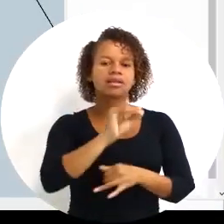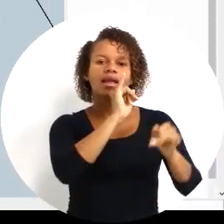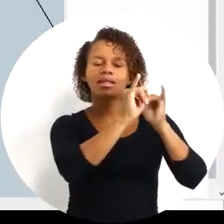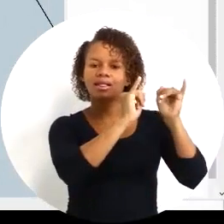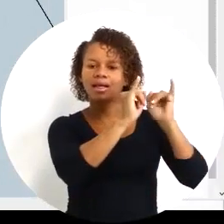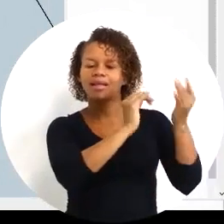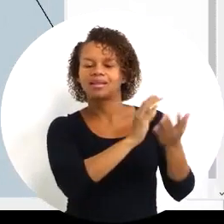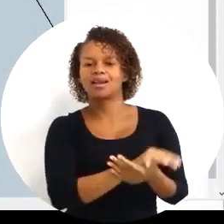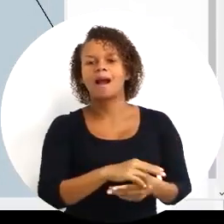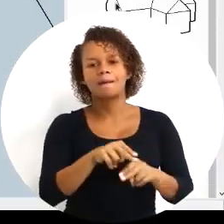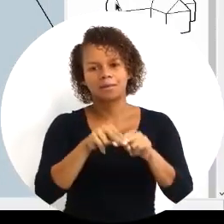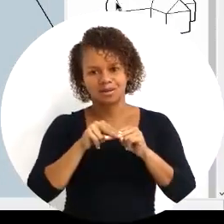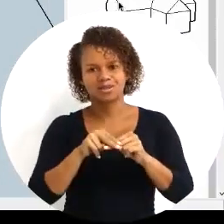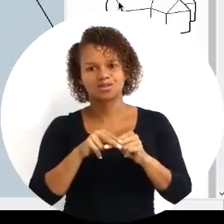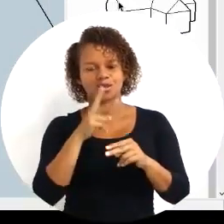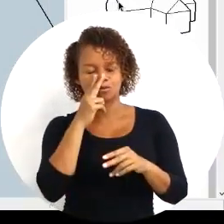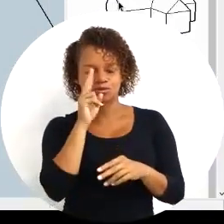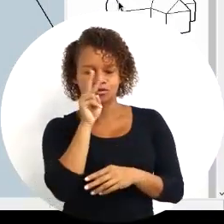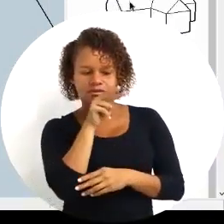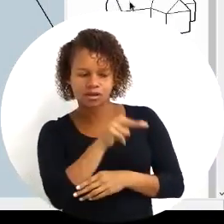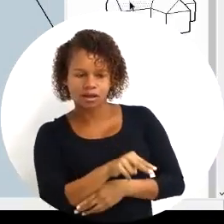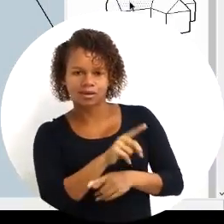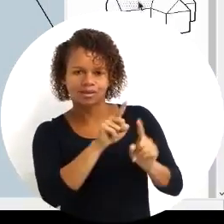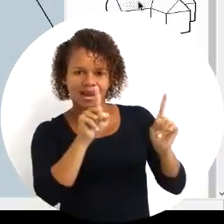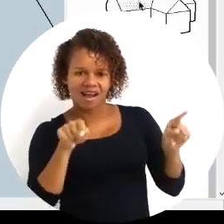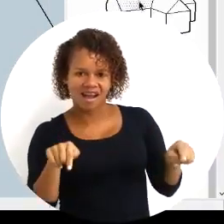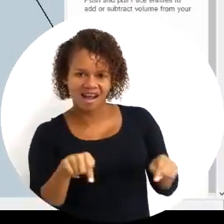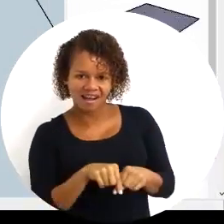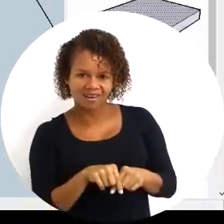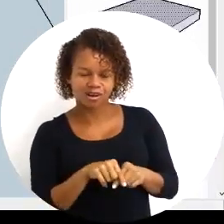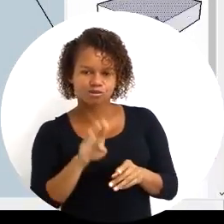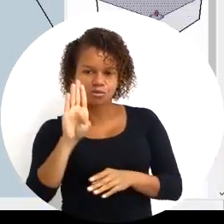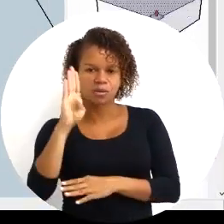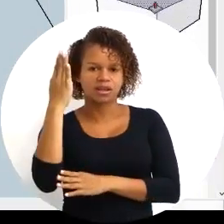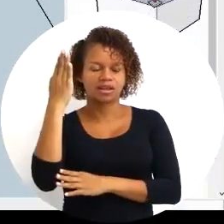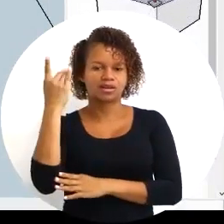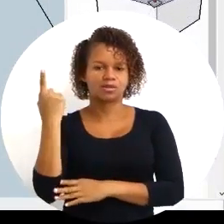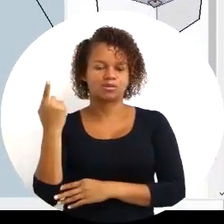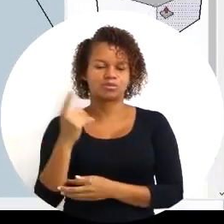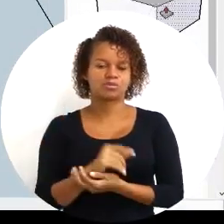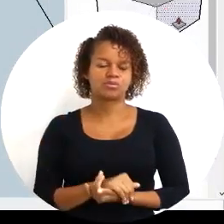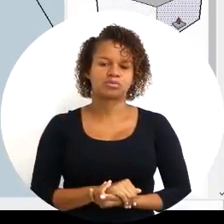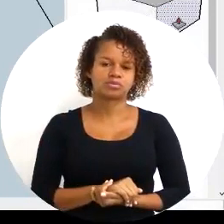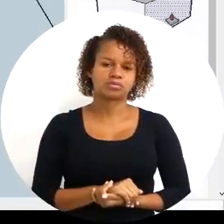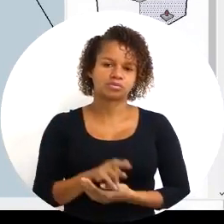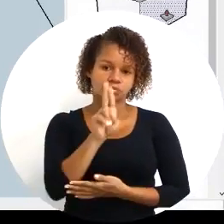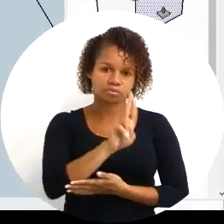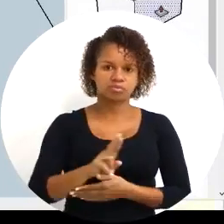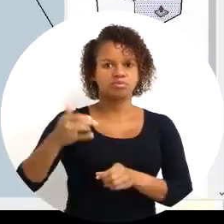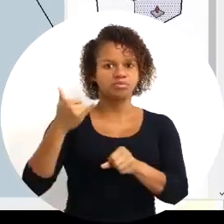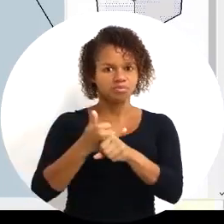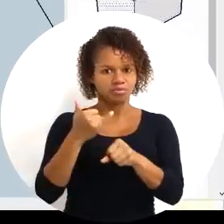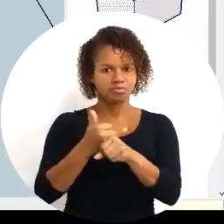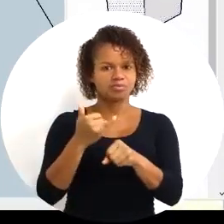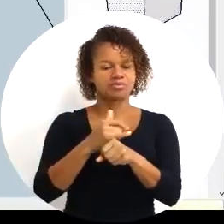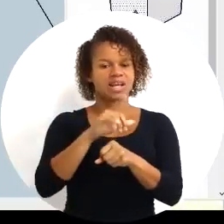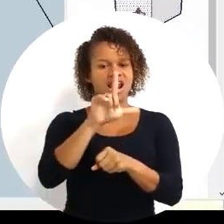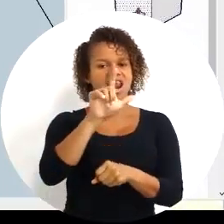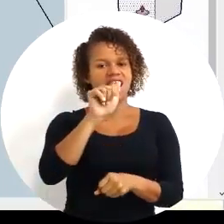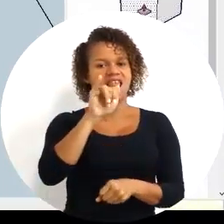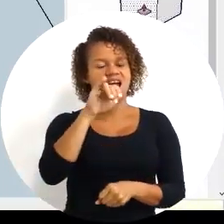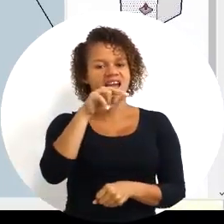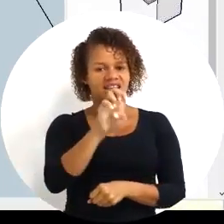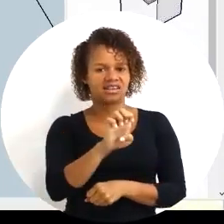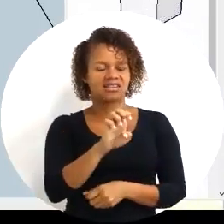internet. E para isso nós estamos também isolando a área do banheiro, utilizando a